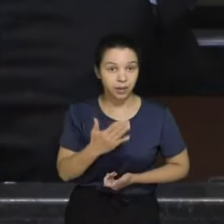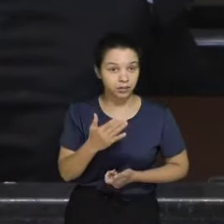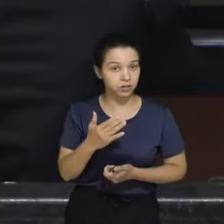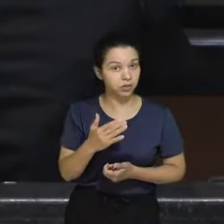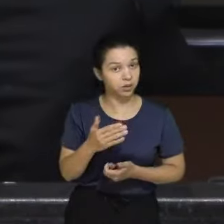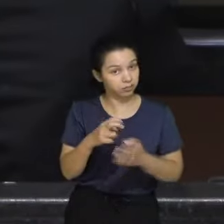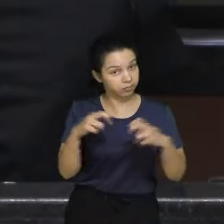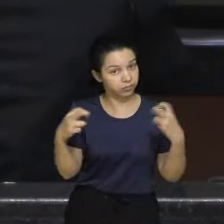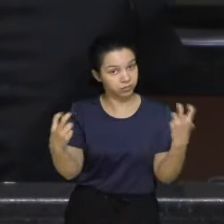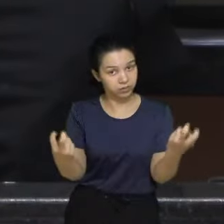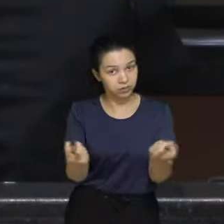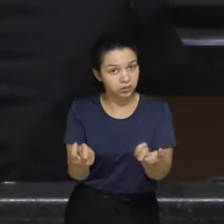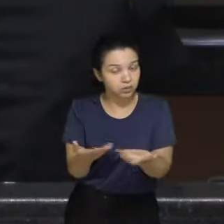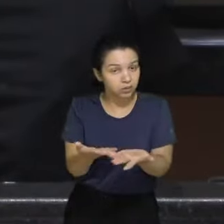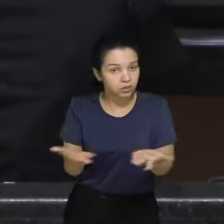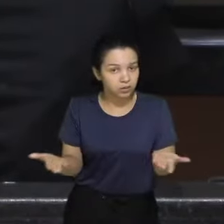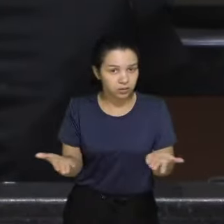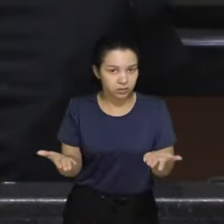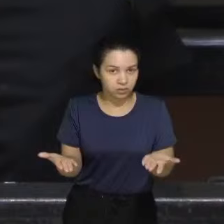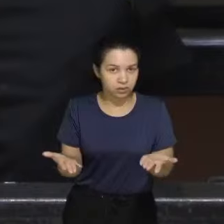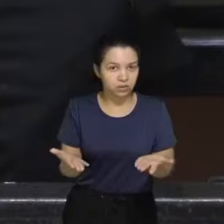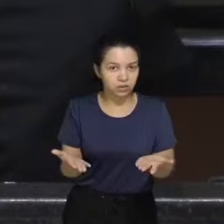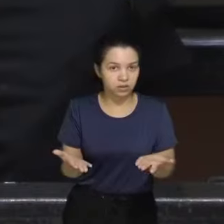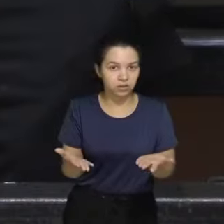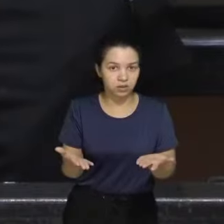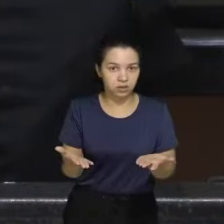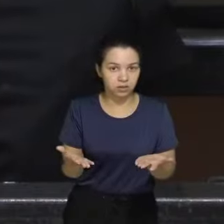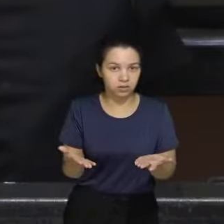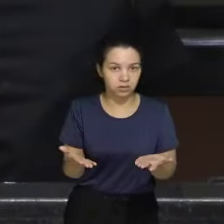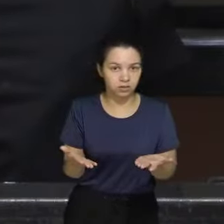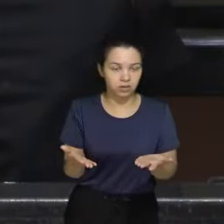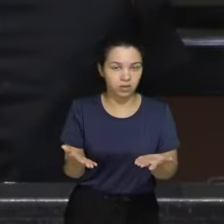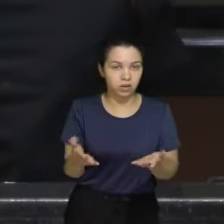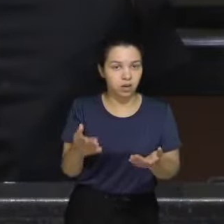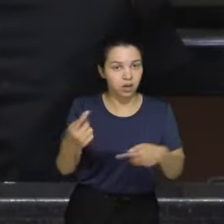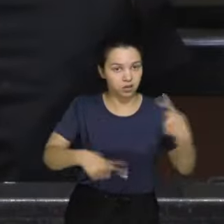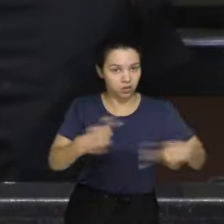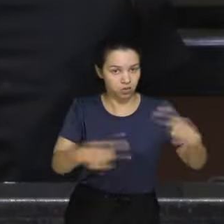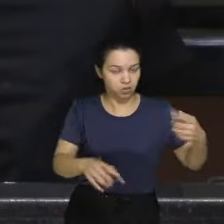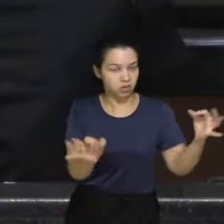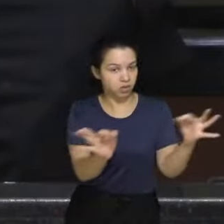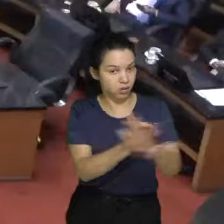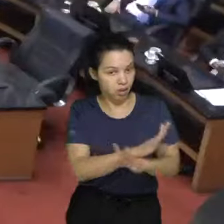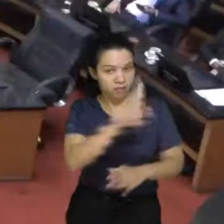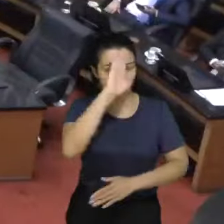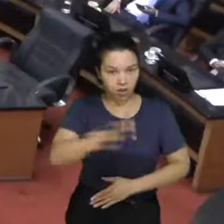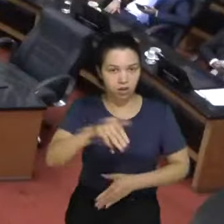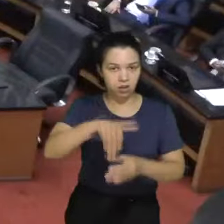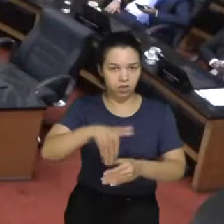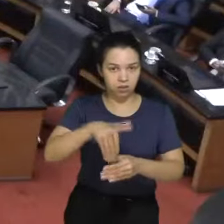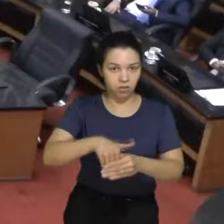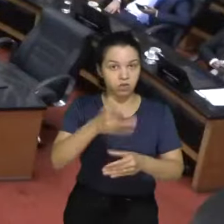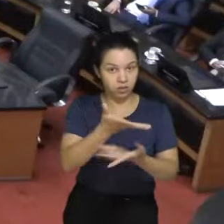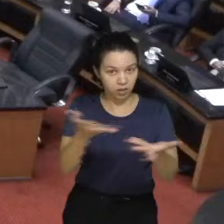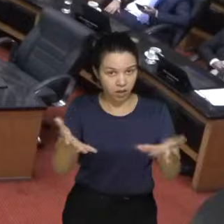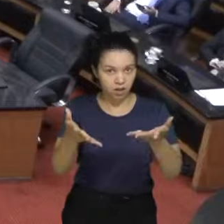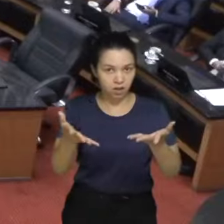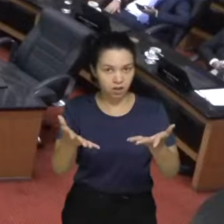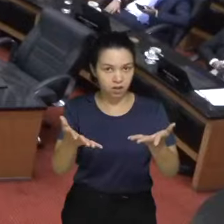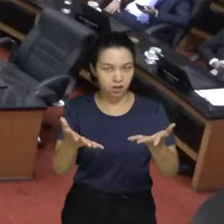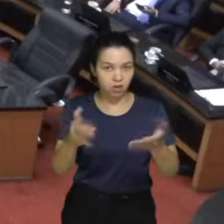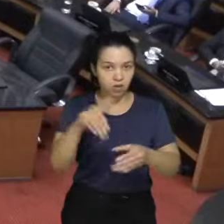vamos encerrar a discussão e vamos direto à votação. Vocês querem isso ou querem ouvir? Querem ouvir ou querem que eu encerre